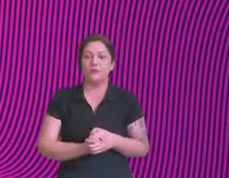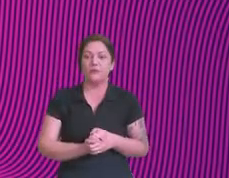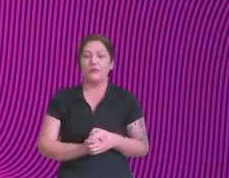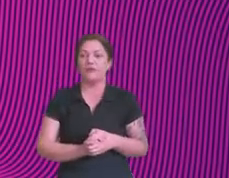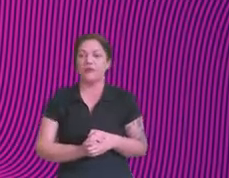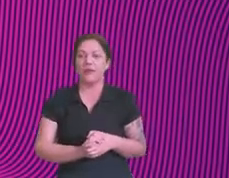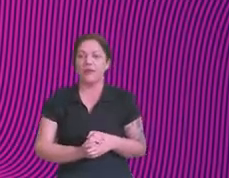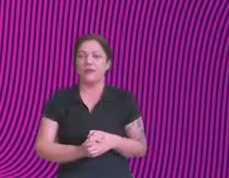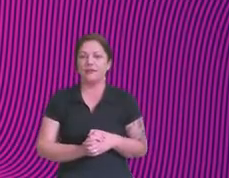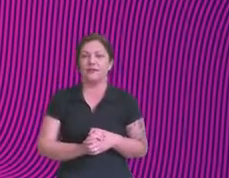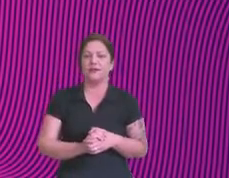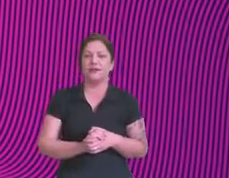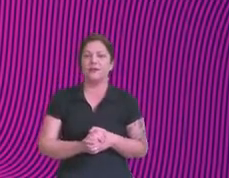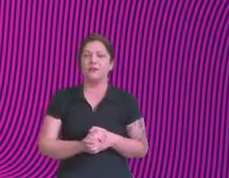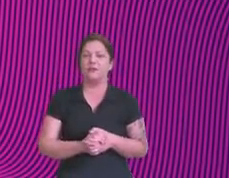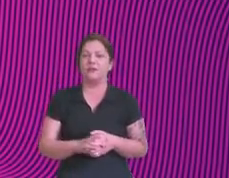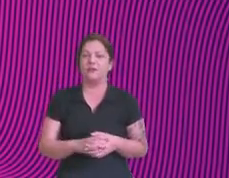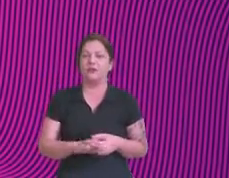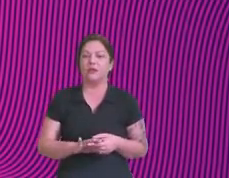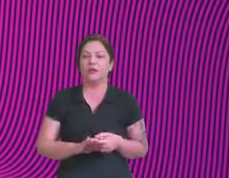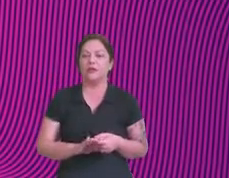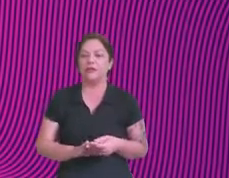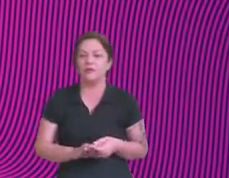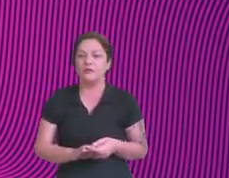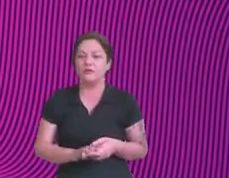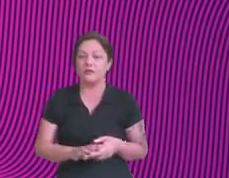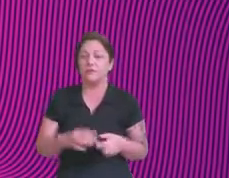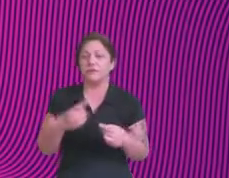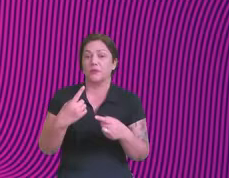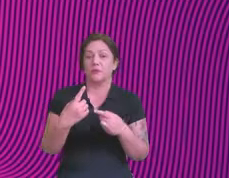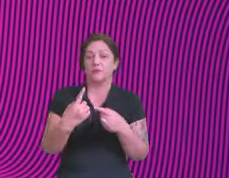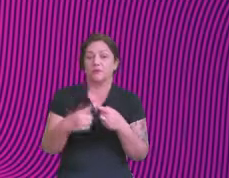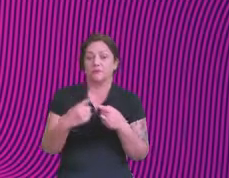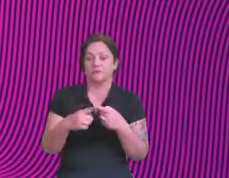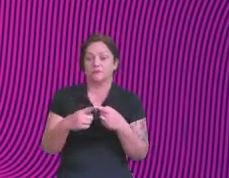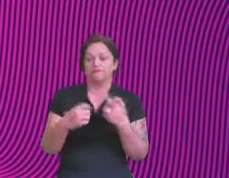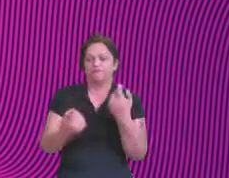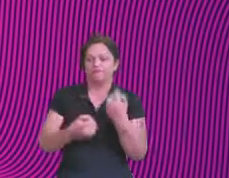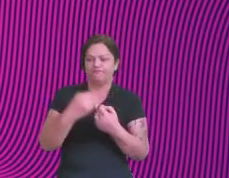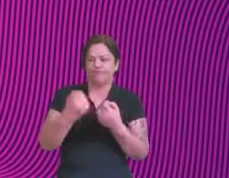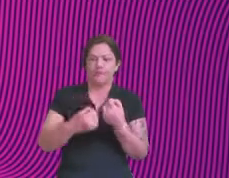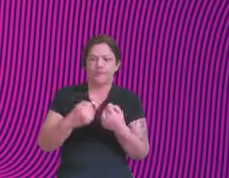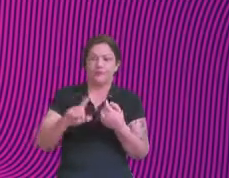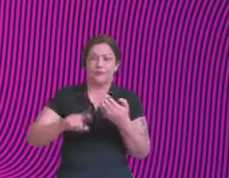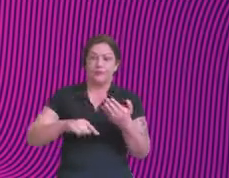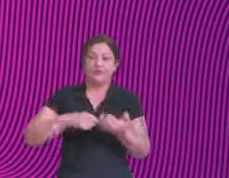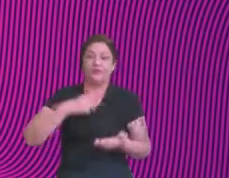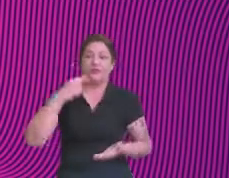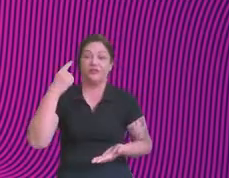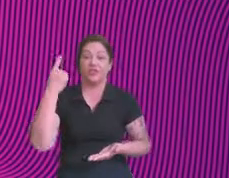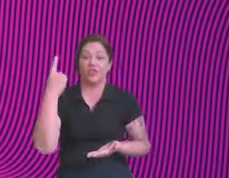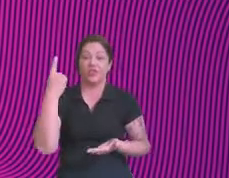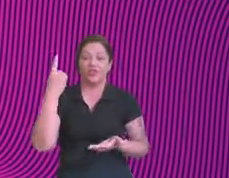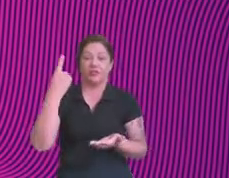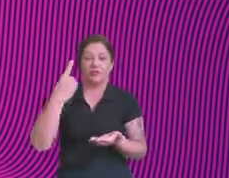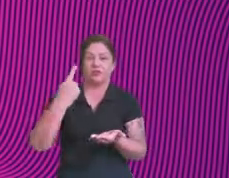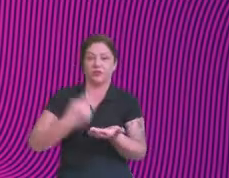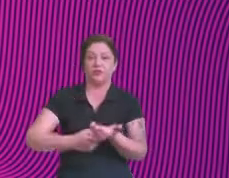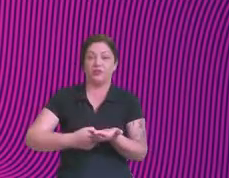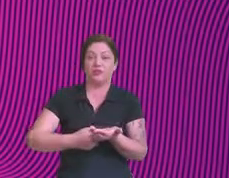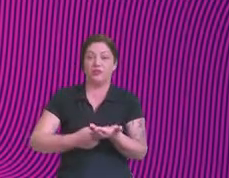que a gente consegue em bancada, a gente consegue comprovar benefício, né, em vivo. Então, a